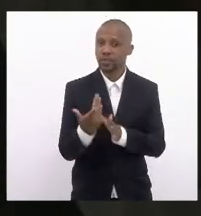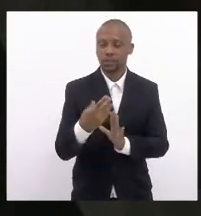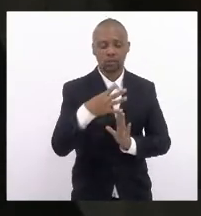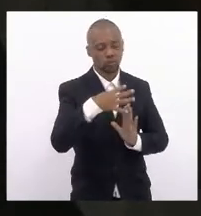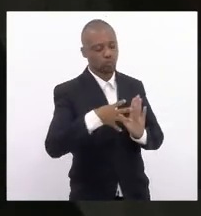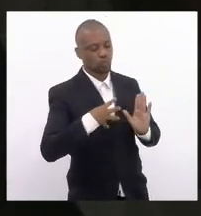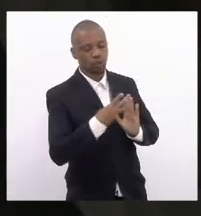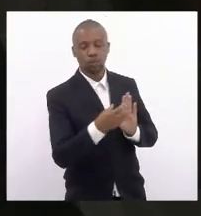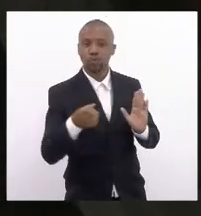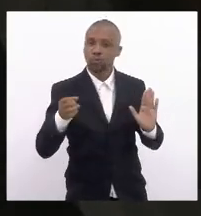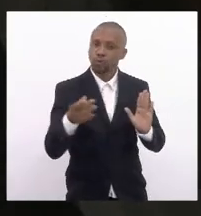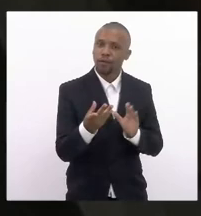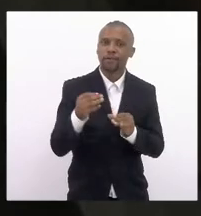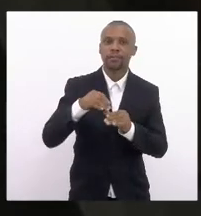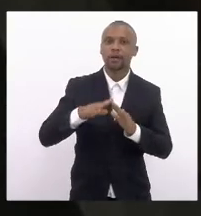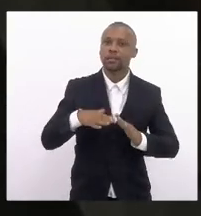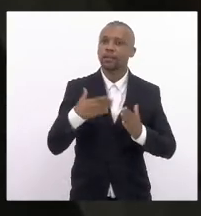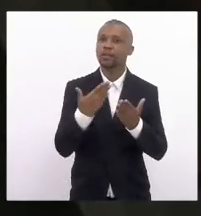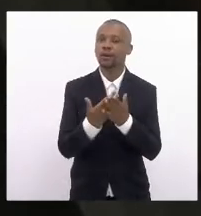nas escolas estaduais.